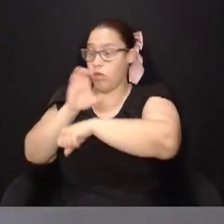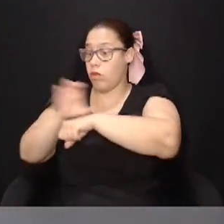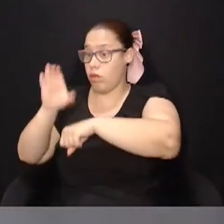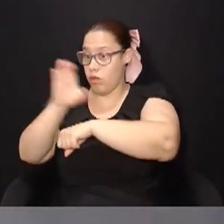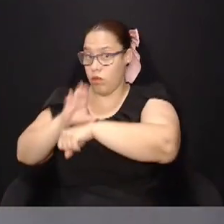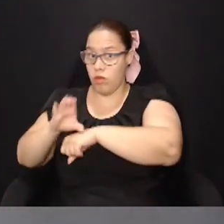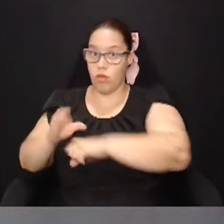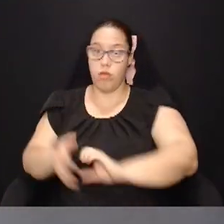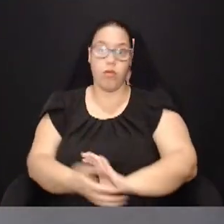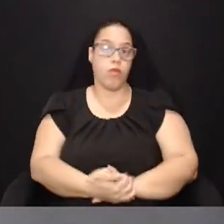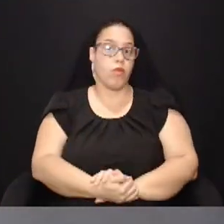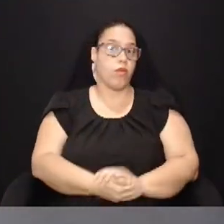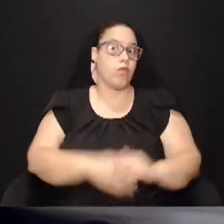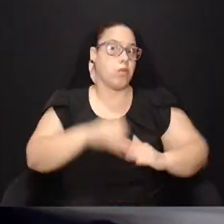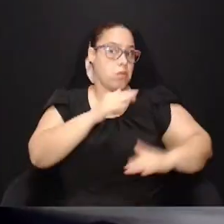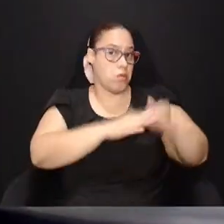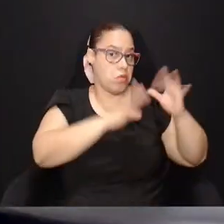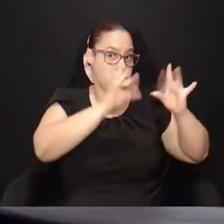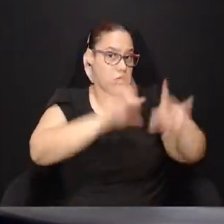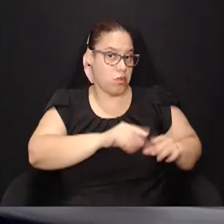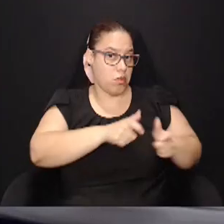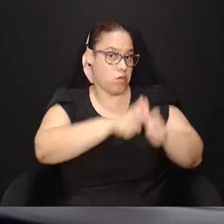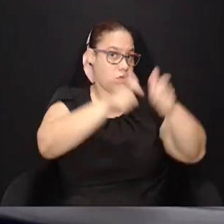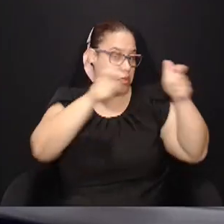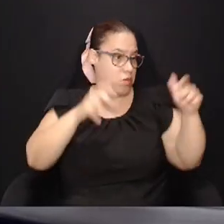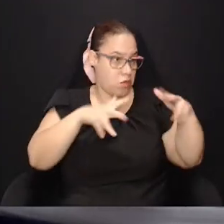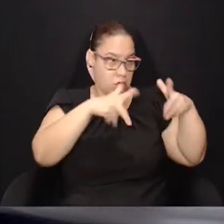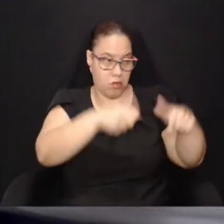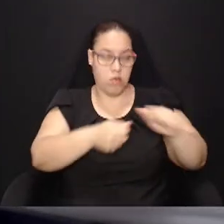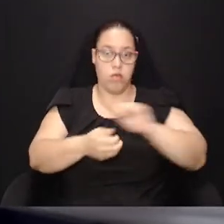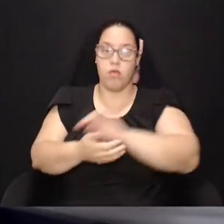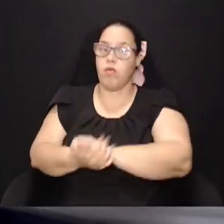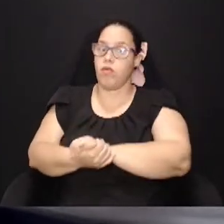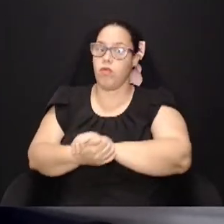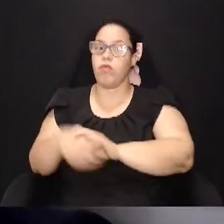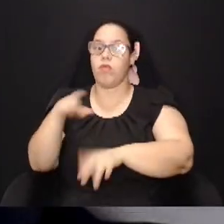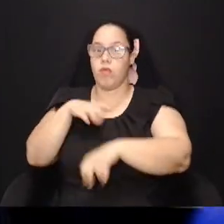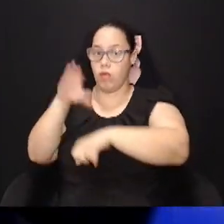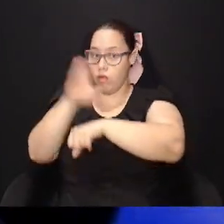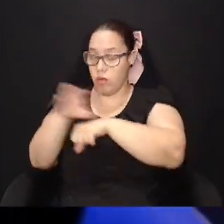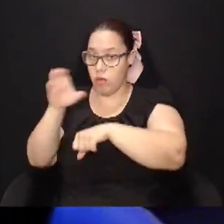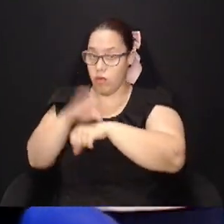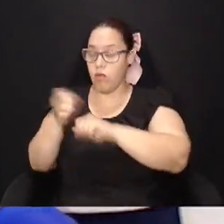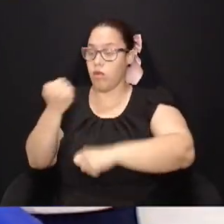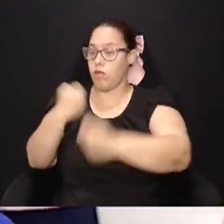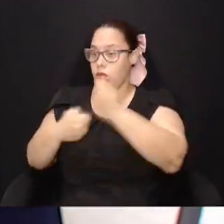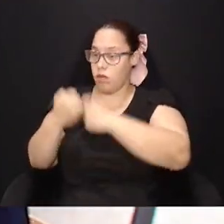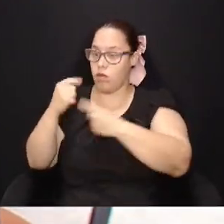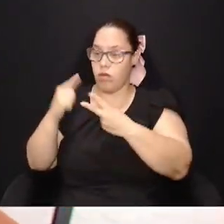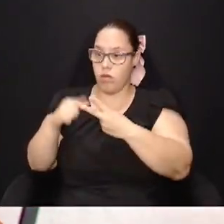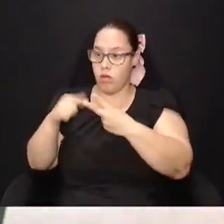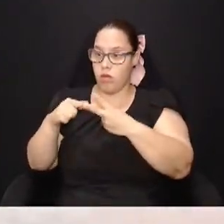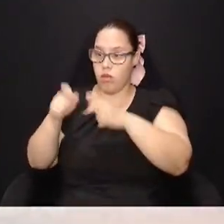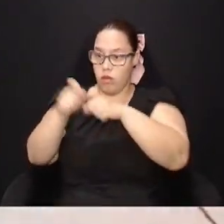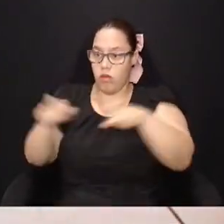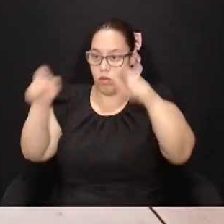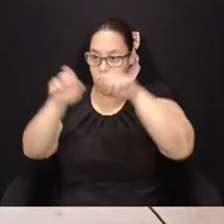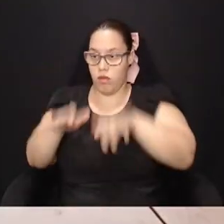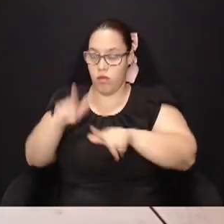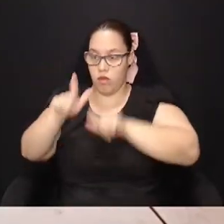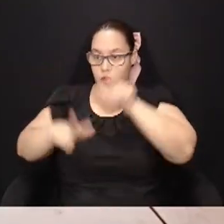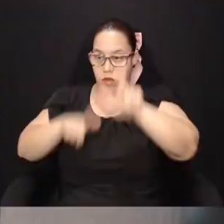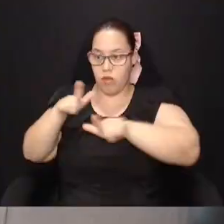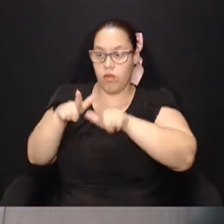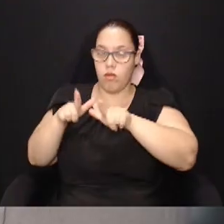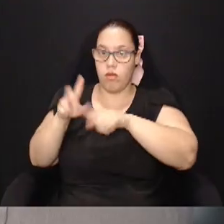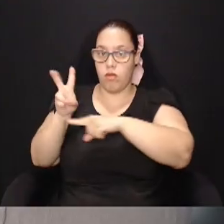áreas específicas ou abrangem todas as áreas? Tem cursos na área de administração, de informática, de logística, de hospitalidade, entre